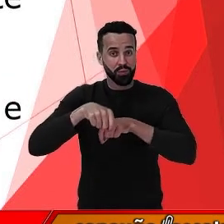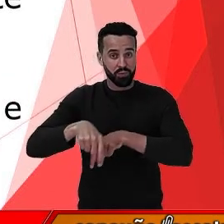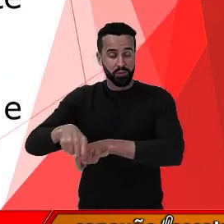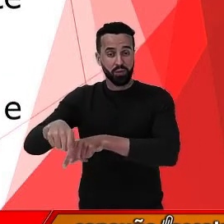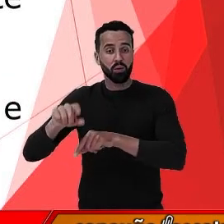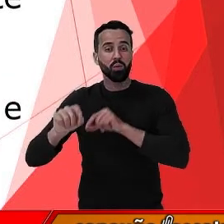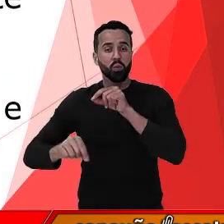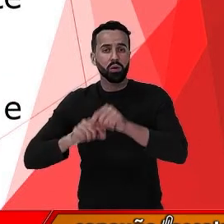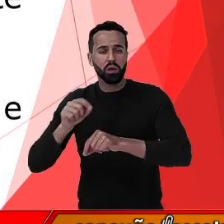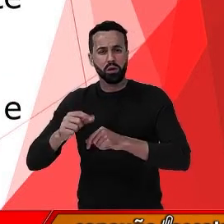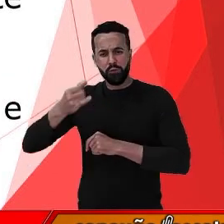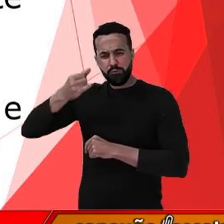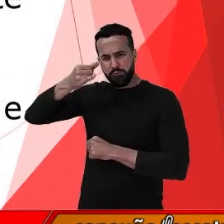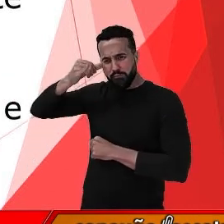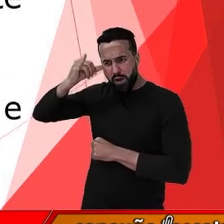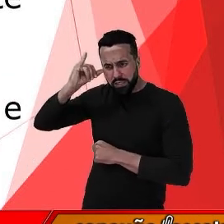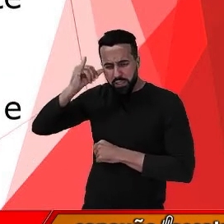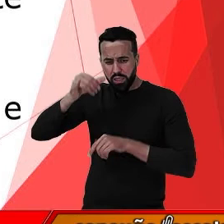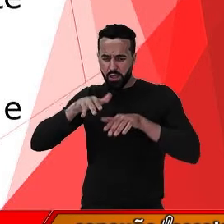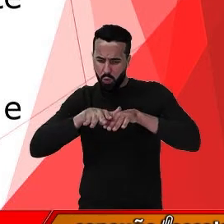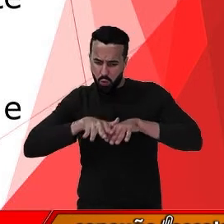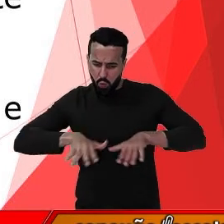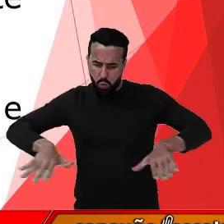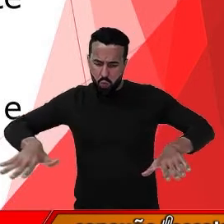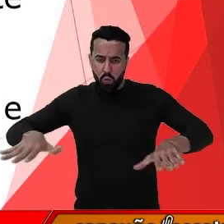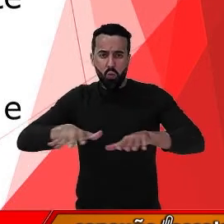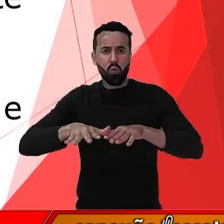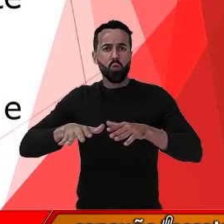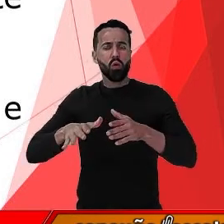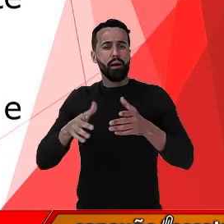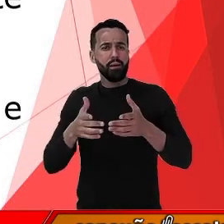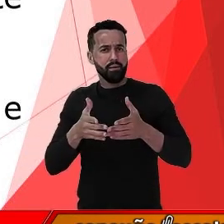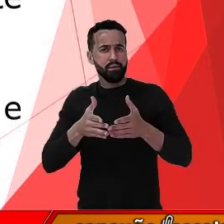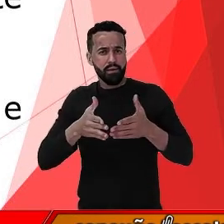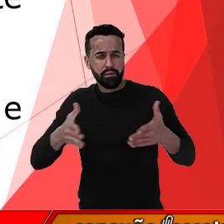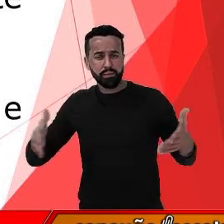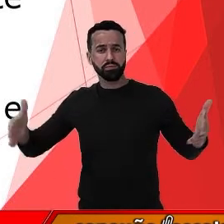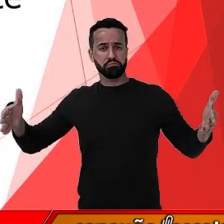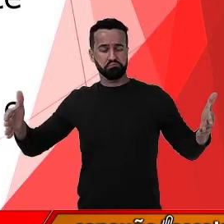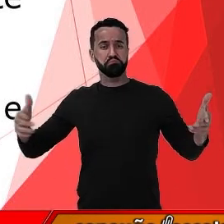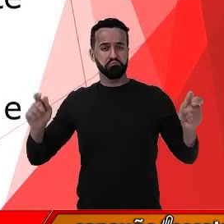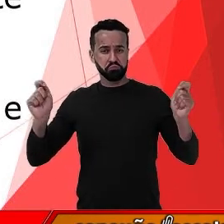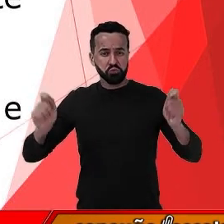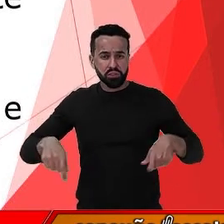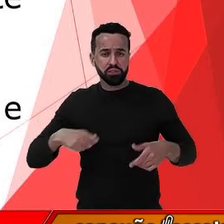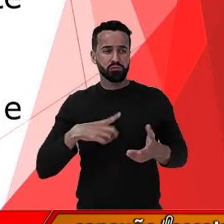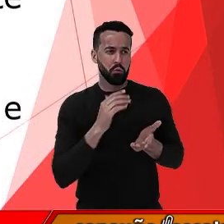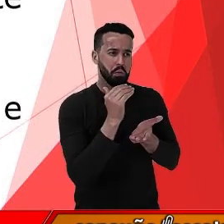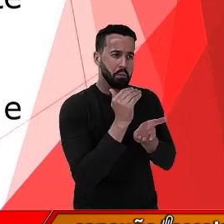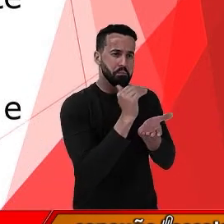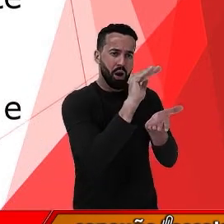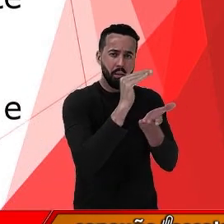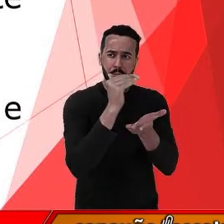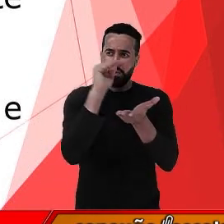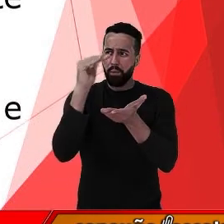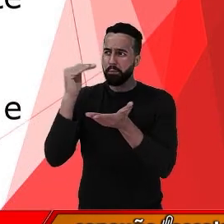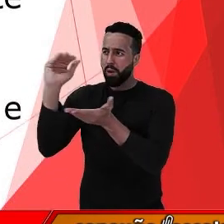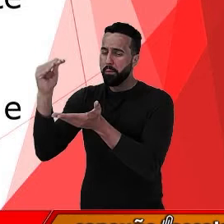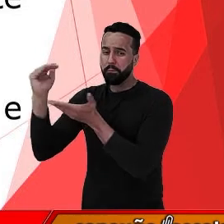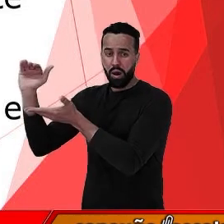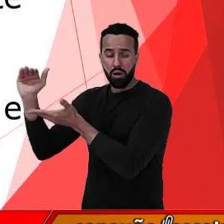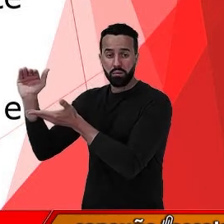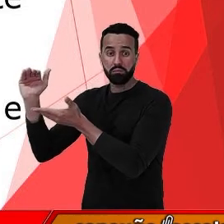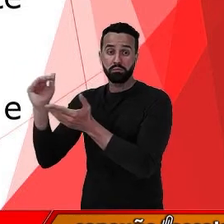grandes propriedades voltadas para abastecer o mercado externo que exploram a mão de